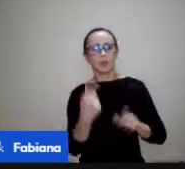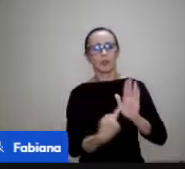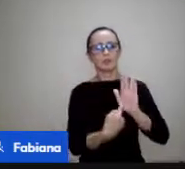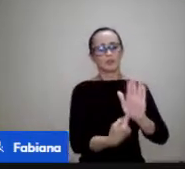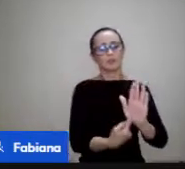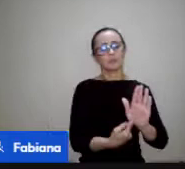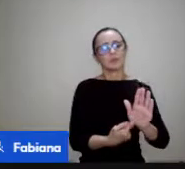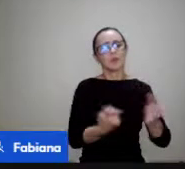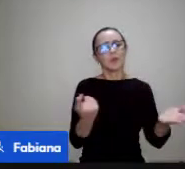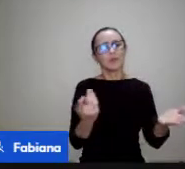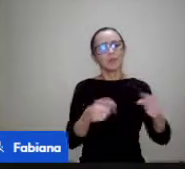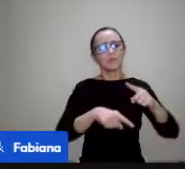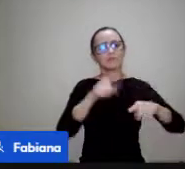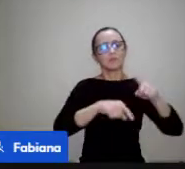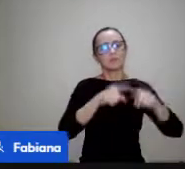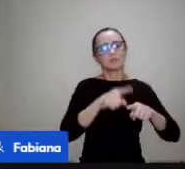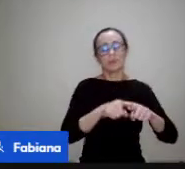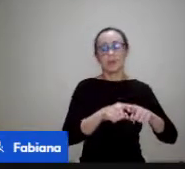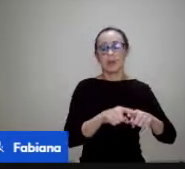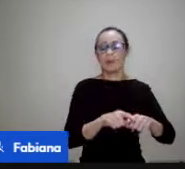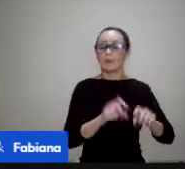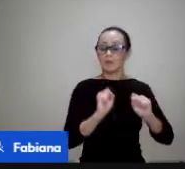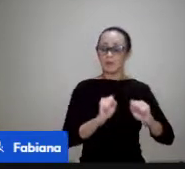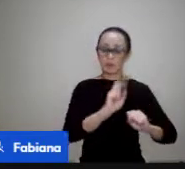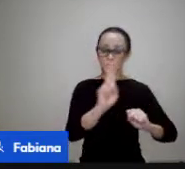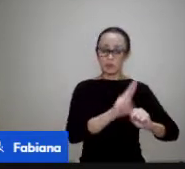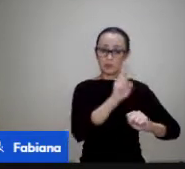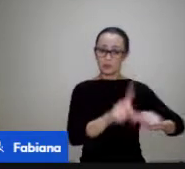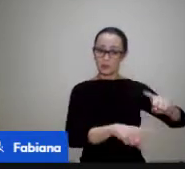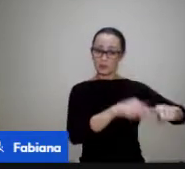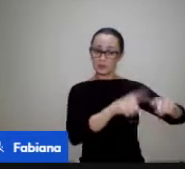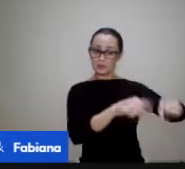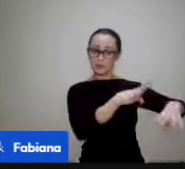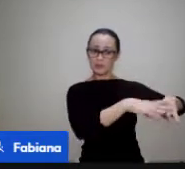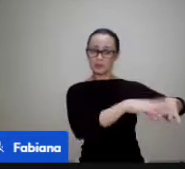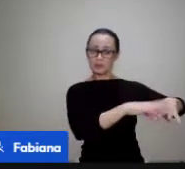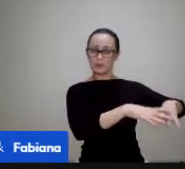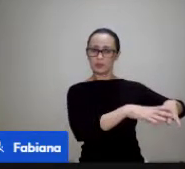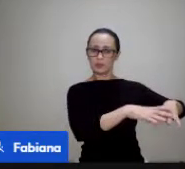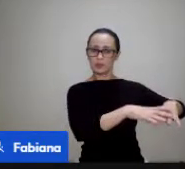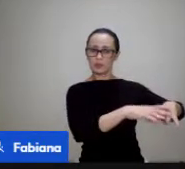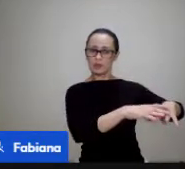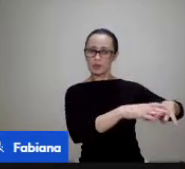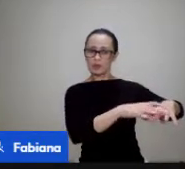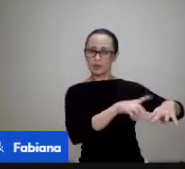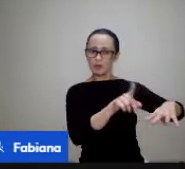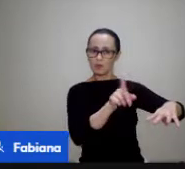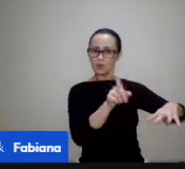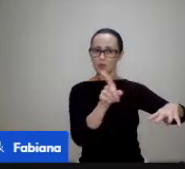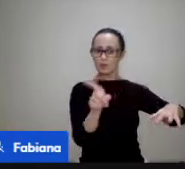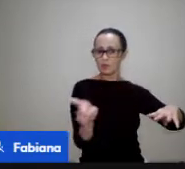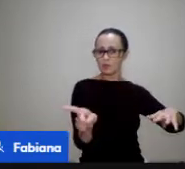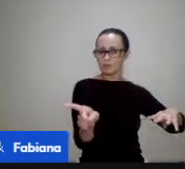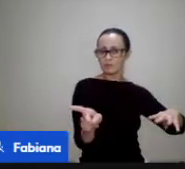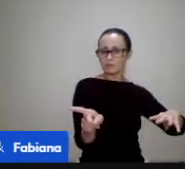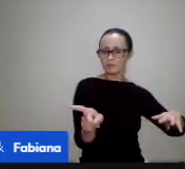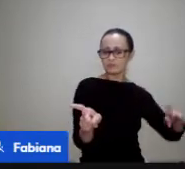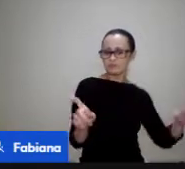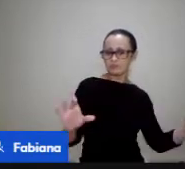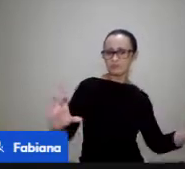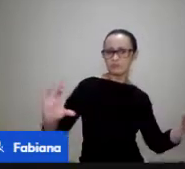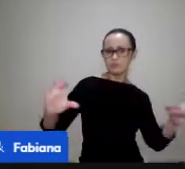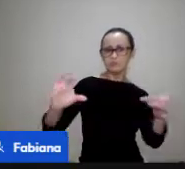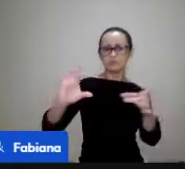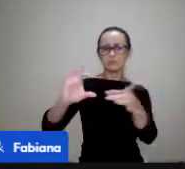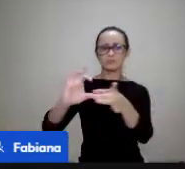posso utilizar os conhecimentos da matemática como um instrumento para fazer uma relação com o desenvolvimento da língua portuguesa,